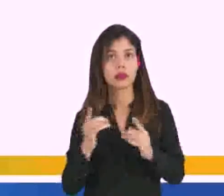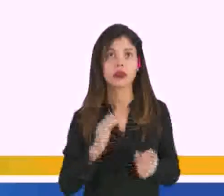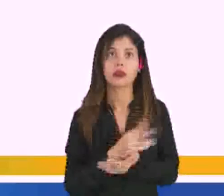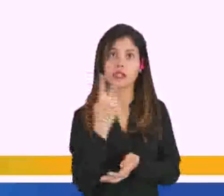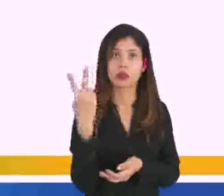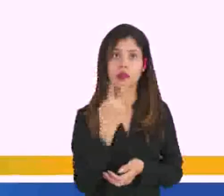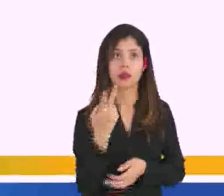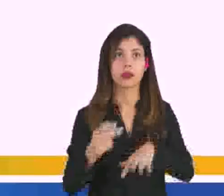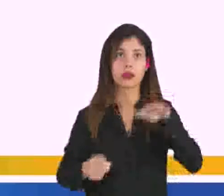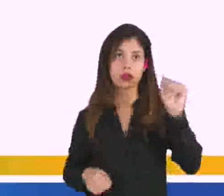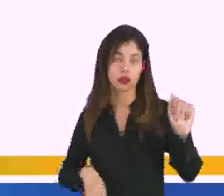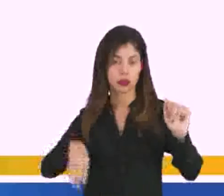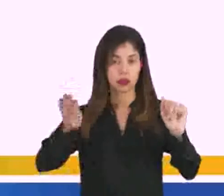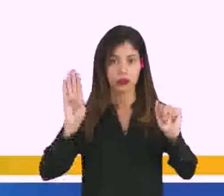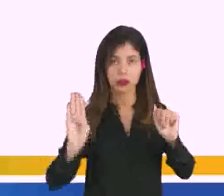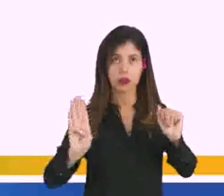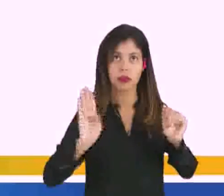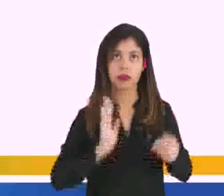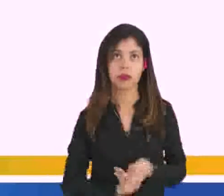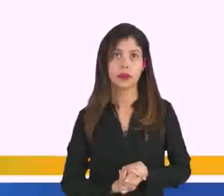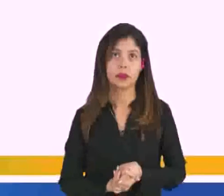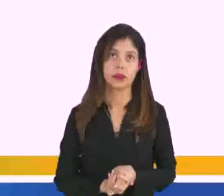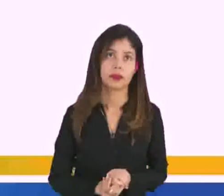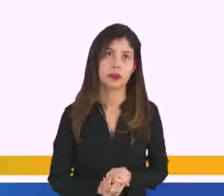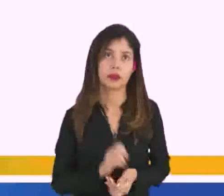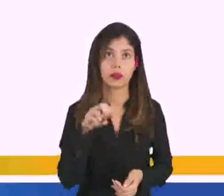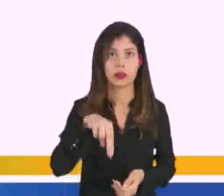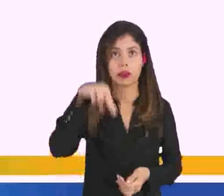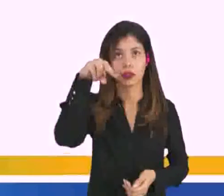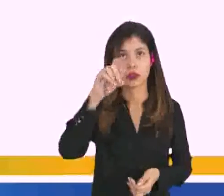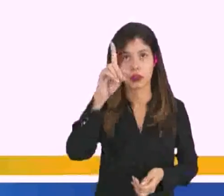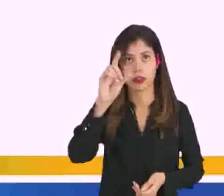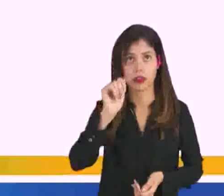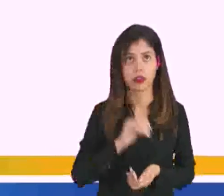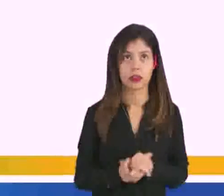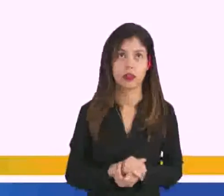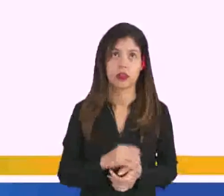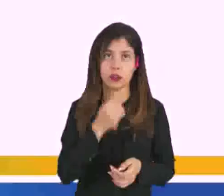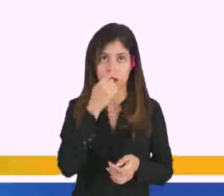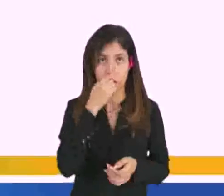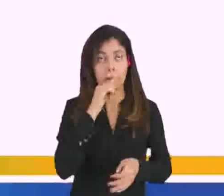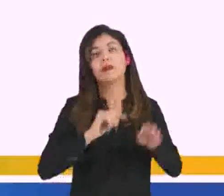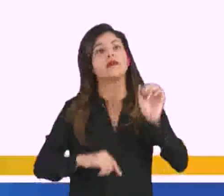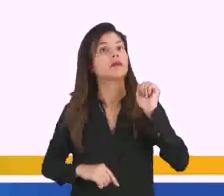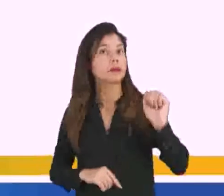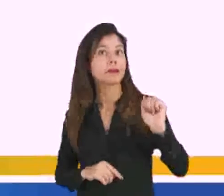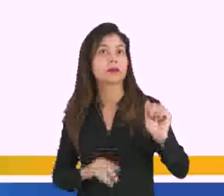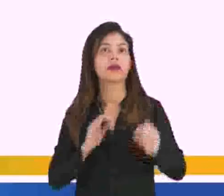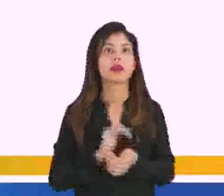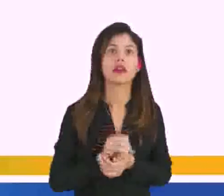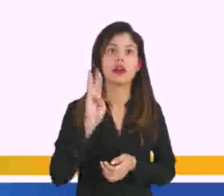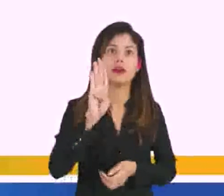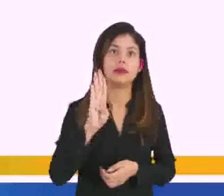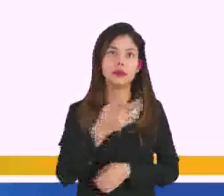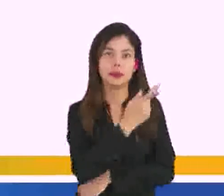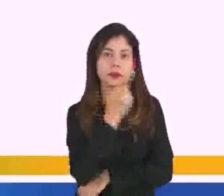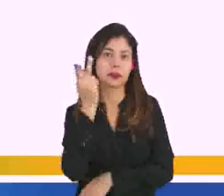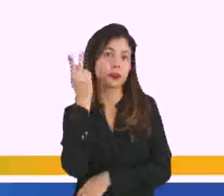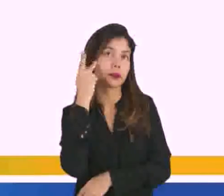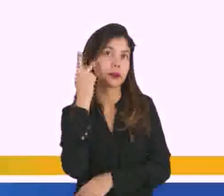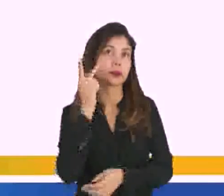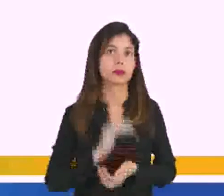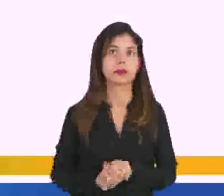do Brasil, disputavam dois candidatos, os candidatos A e B. O candidato A, imagine que ele era nordestino, e o candidato B